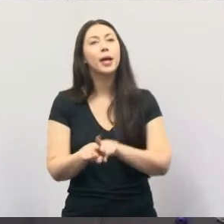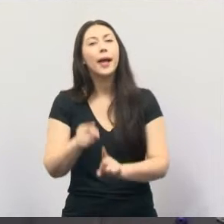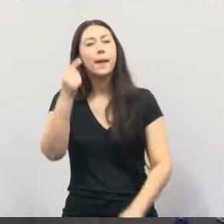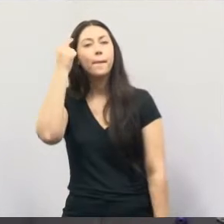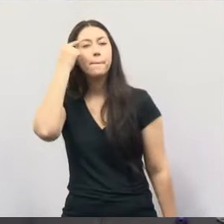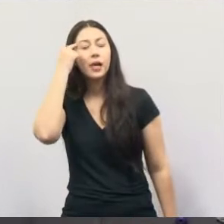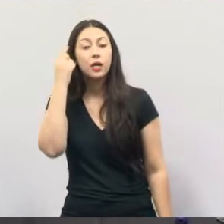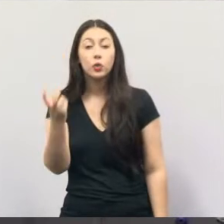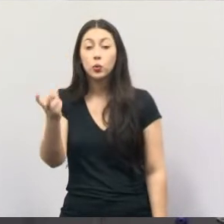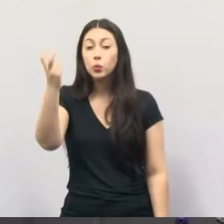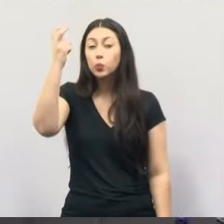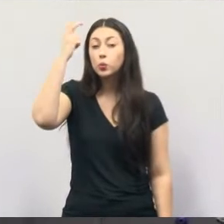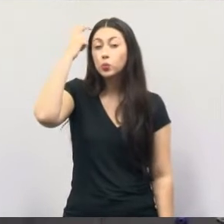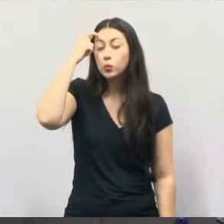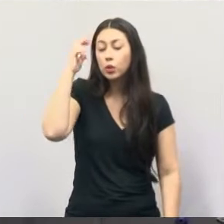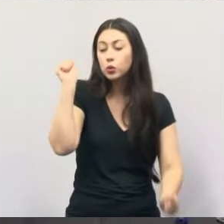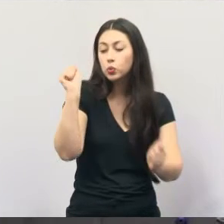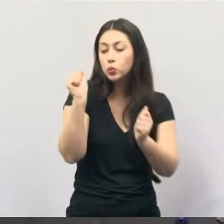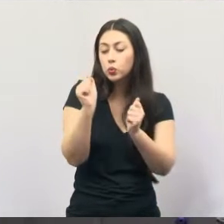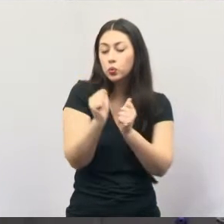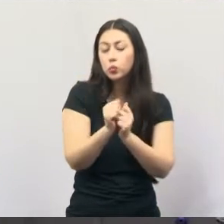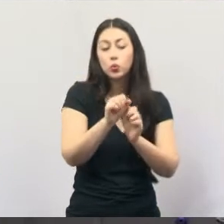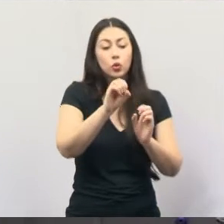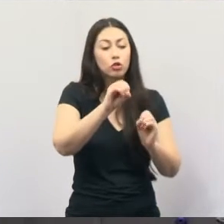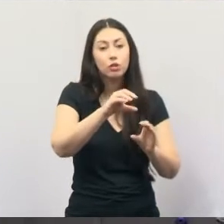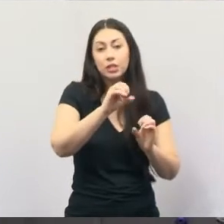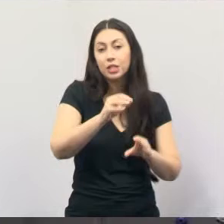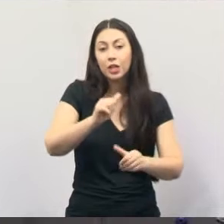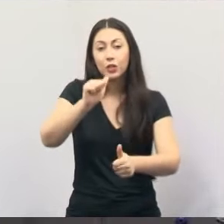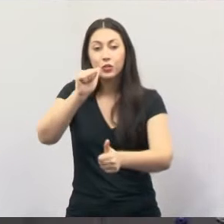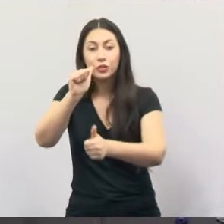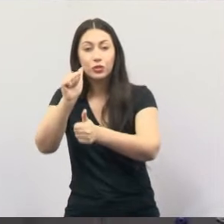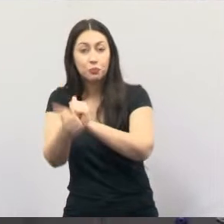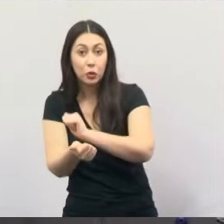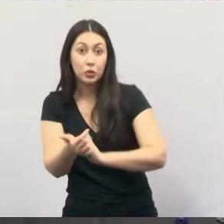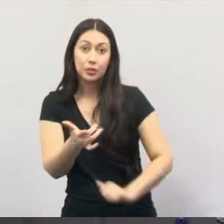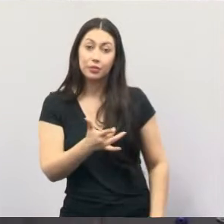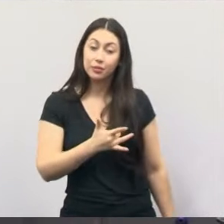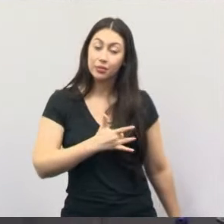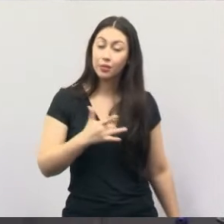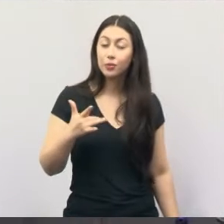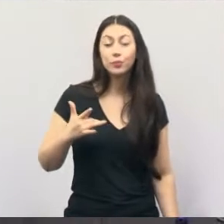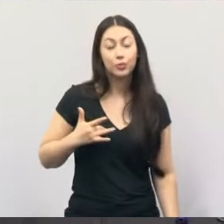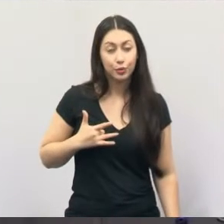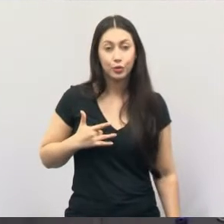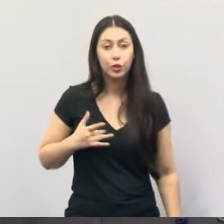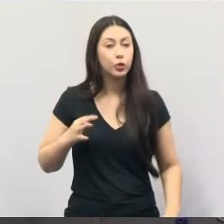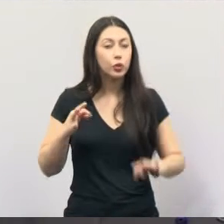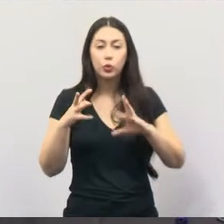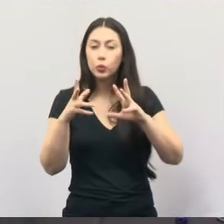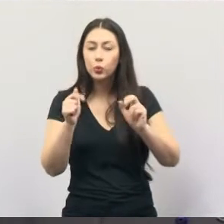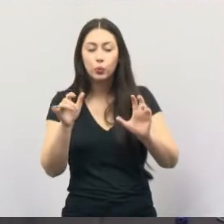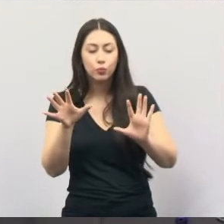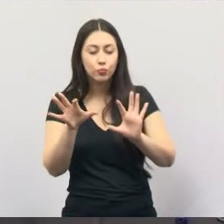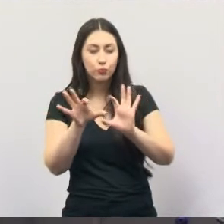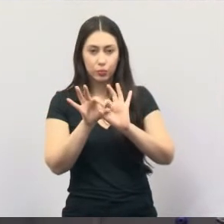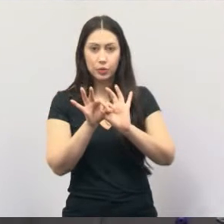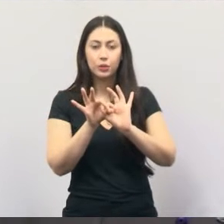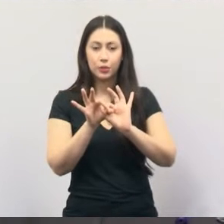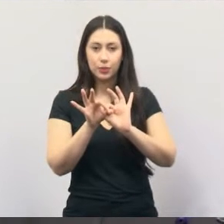cultura atrelada à educação, ao esporte, à saúde. Tudo está interligado.